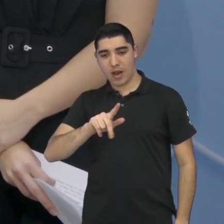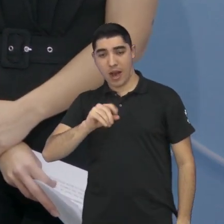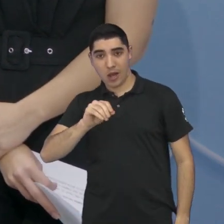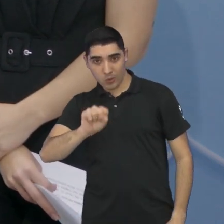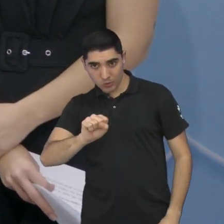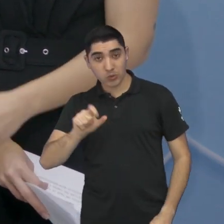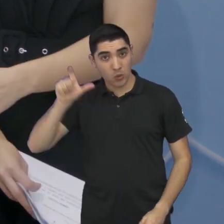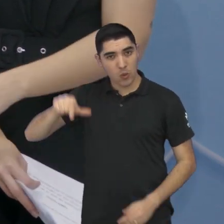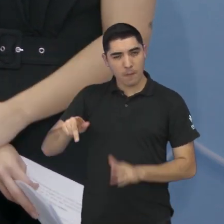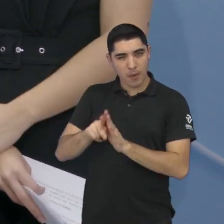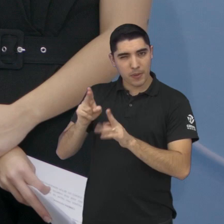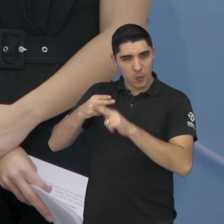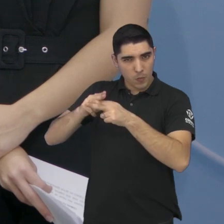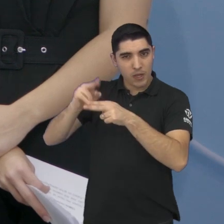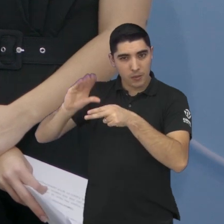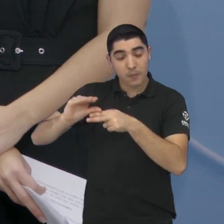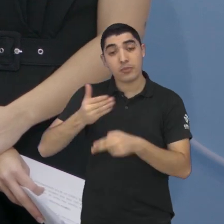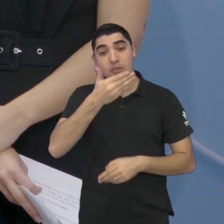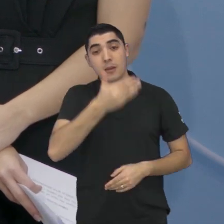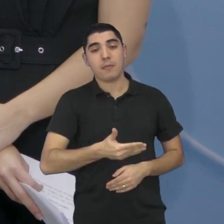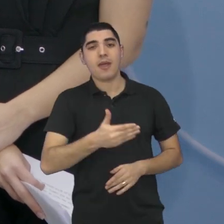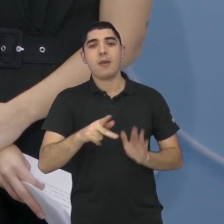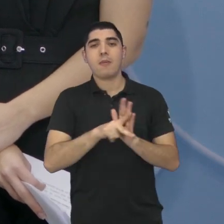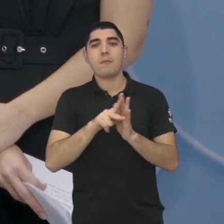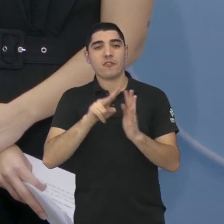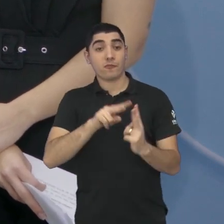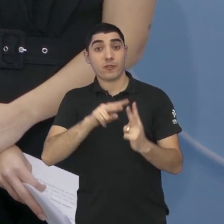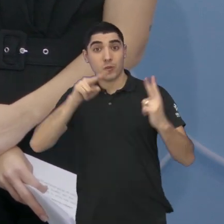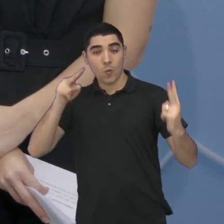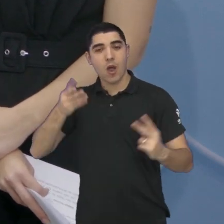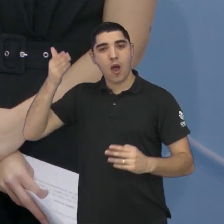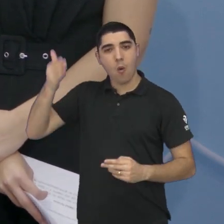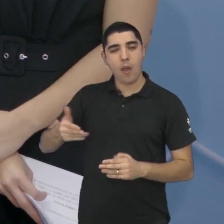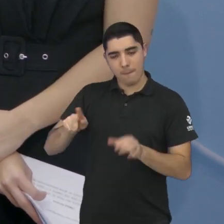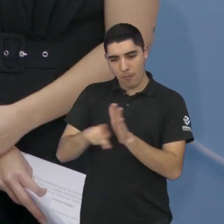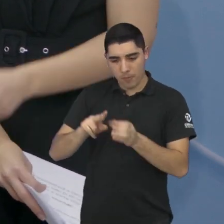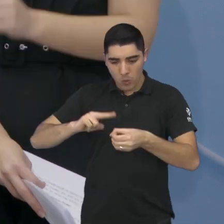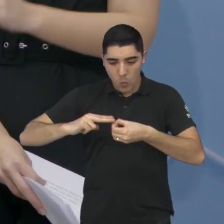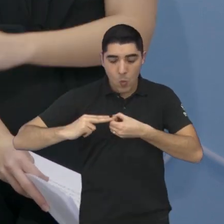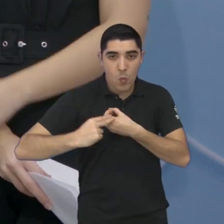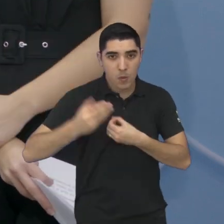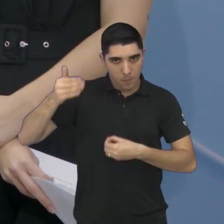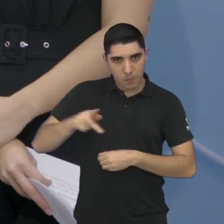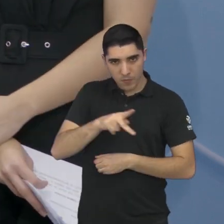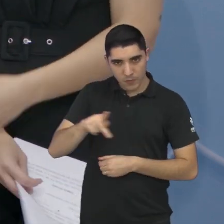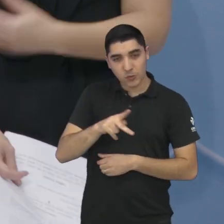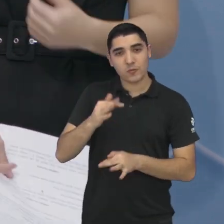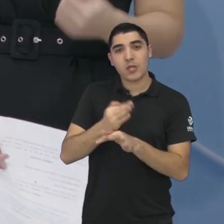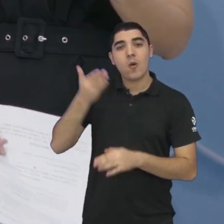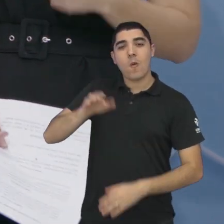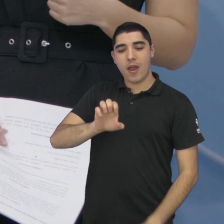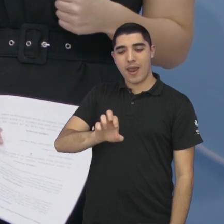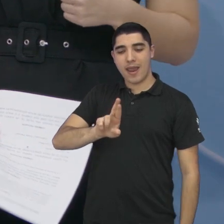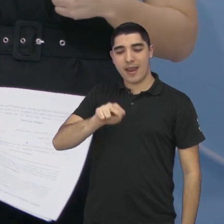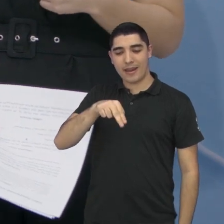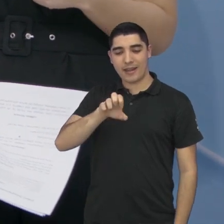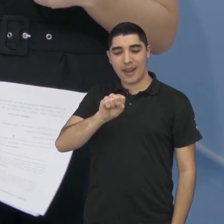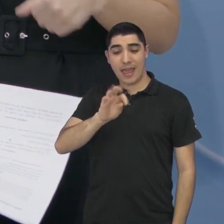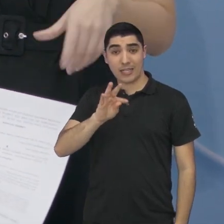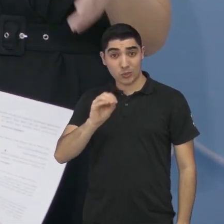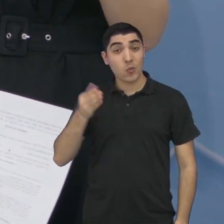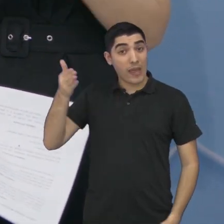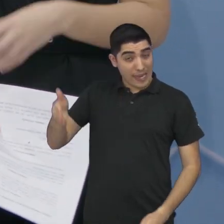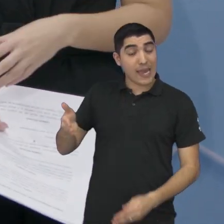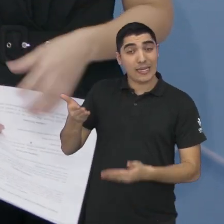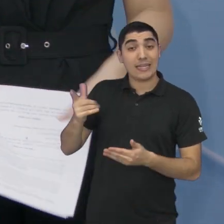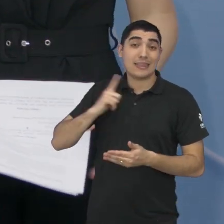Carlos Alexandre, e também via Skype, professor do Instituto de Física da Unicamp, Ernesto Kemp. Bom, o professor Ernesto, ele tem